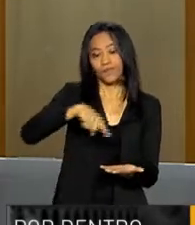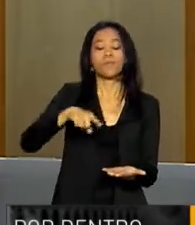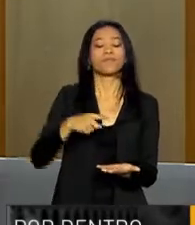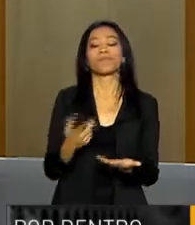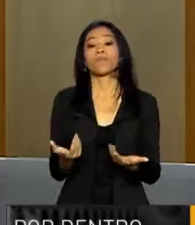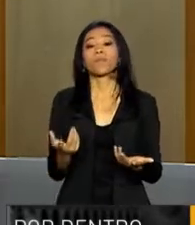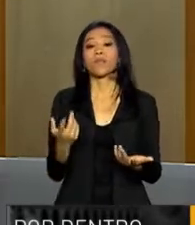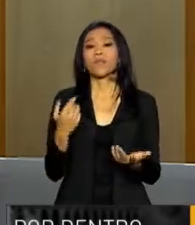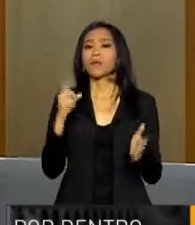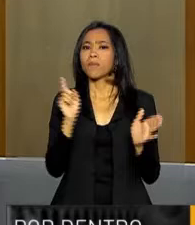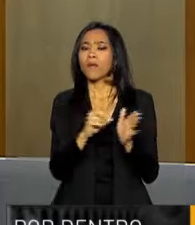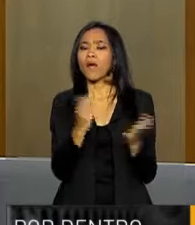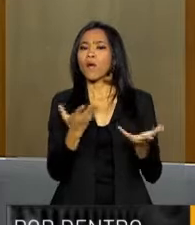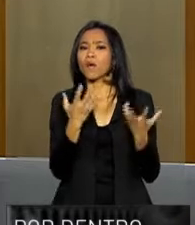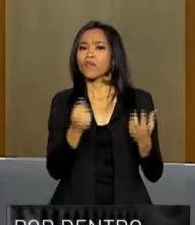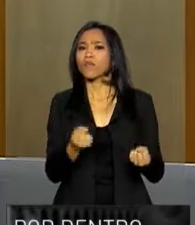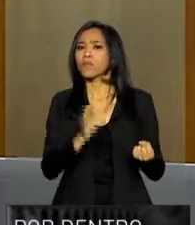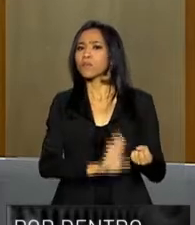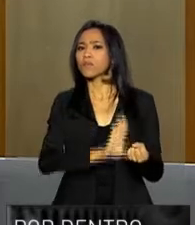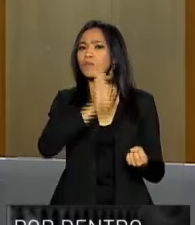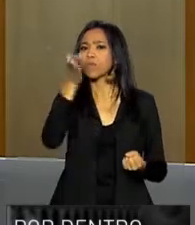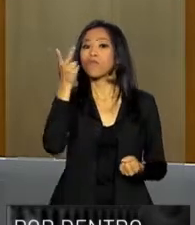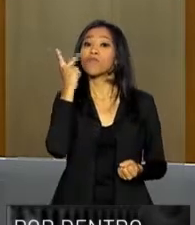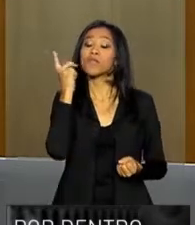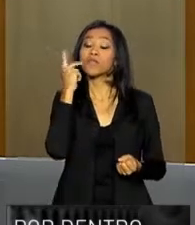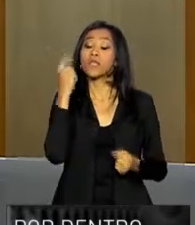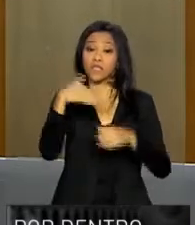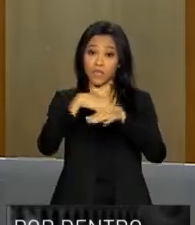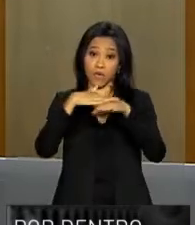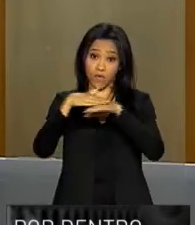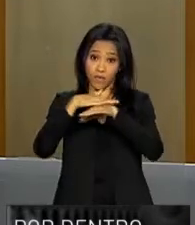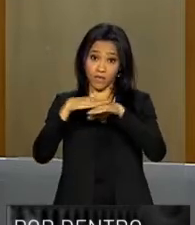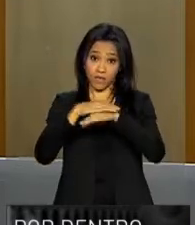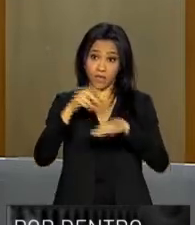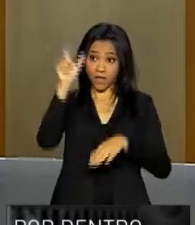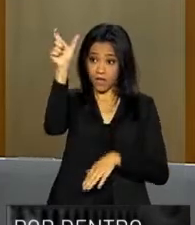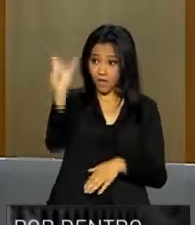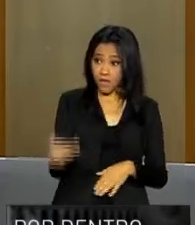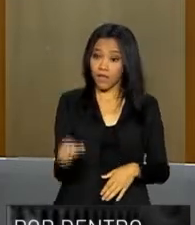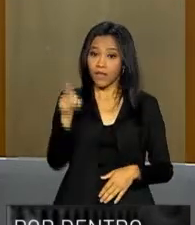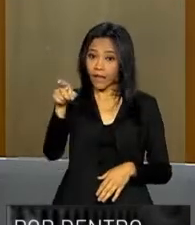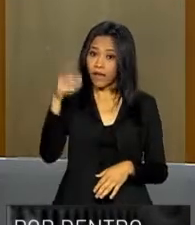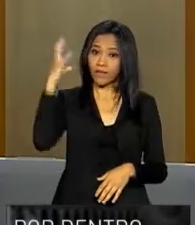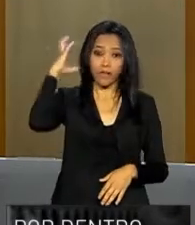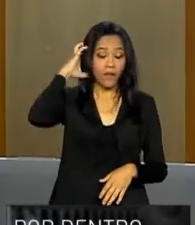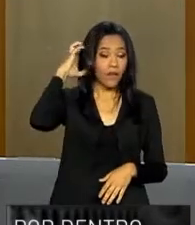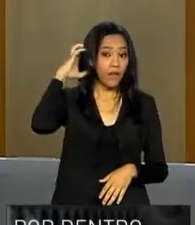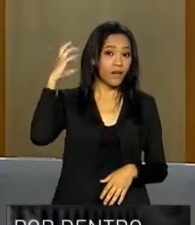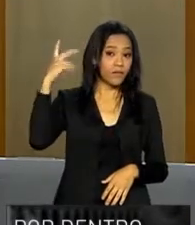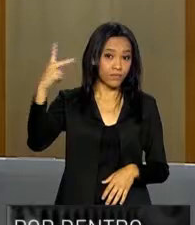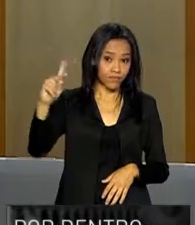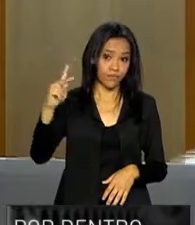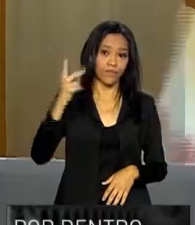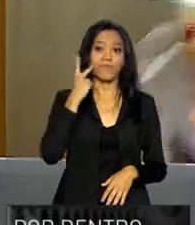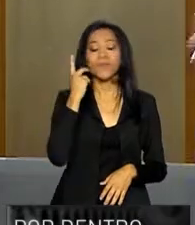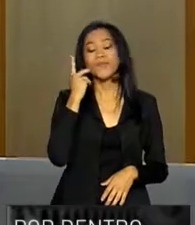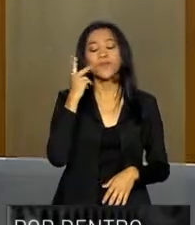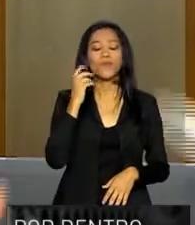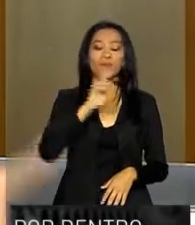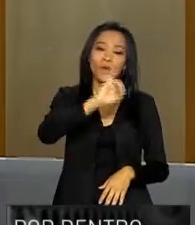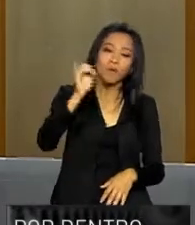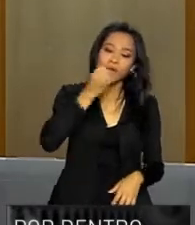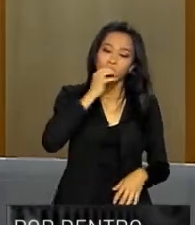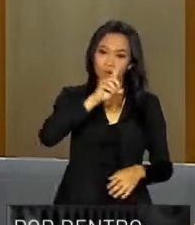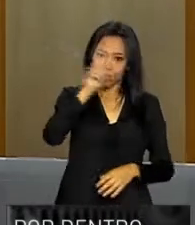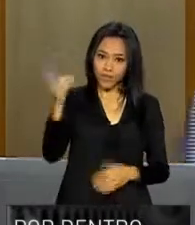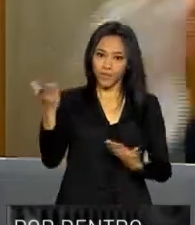o ministro a gente segue agora até fortaleza nos ceará vamos conversar com o jucá cita pimentel da rádio fm dom bosco o lazio casta bom dia